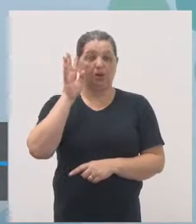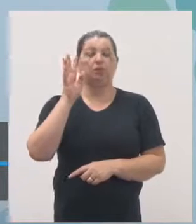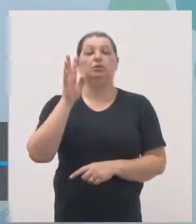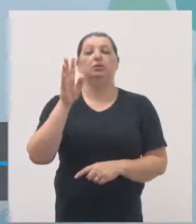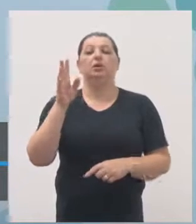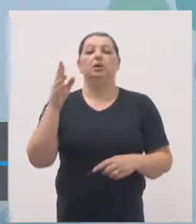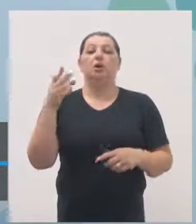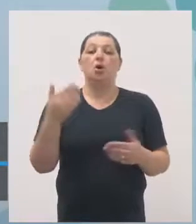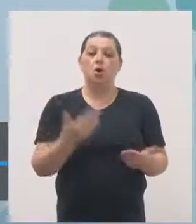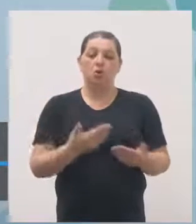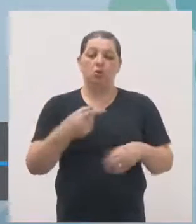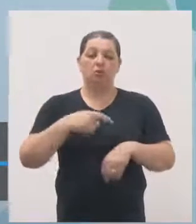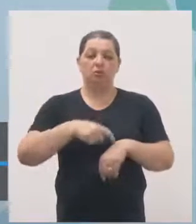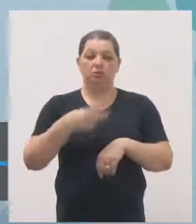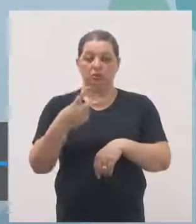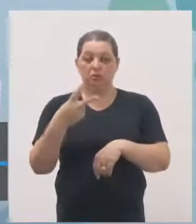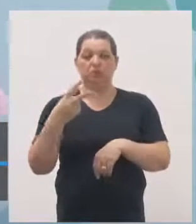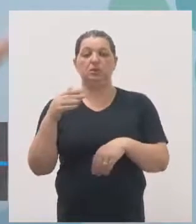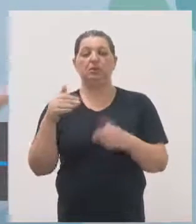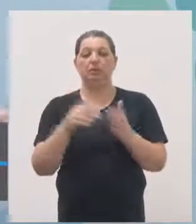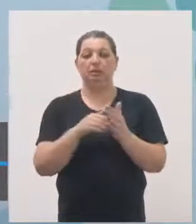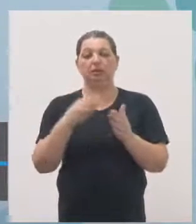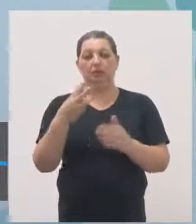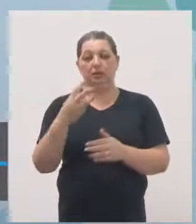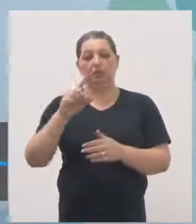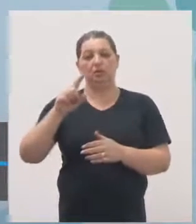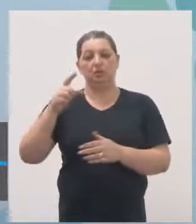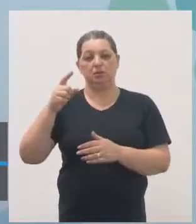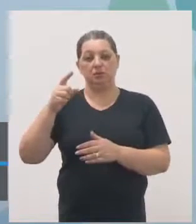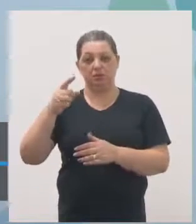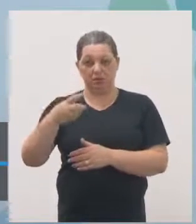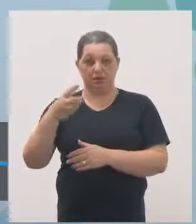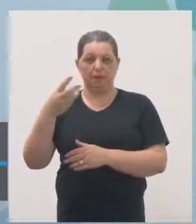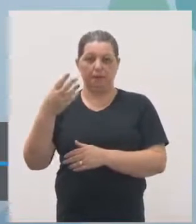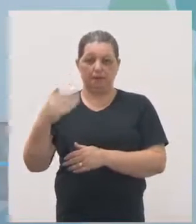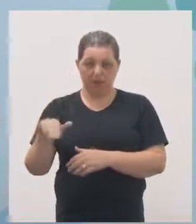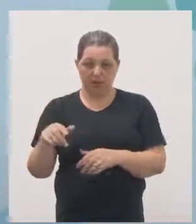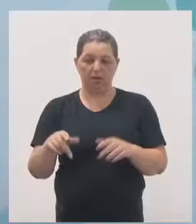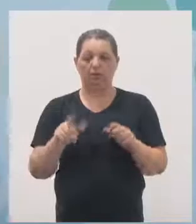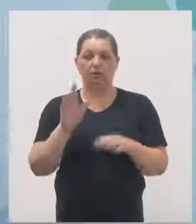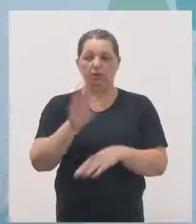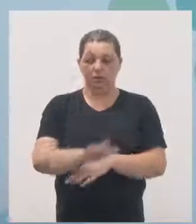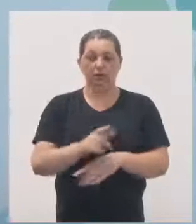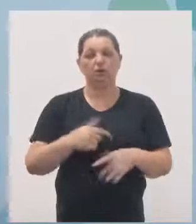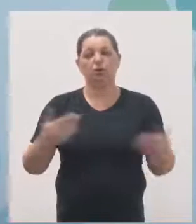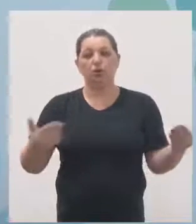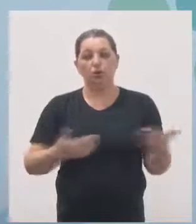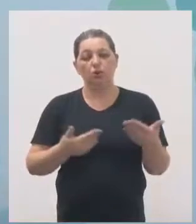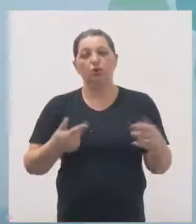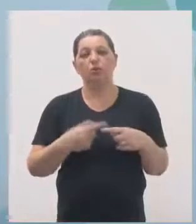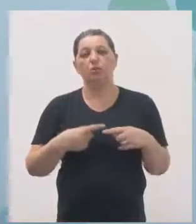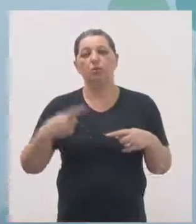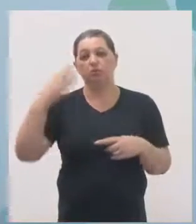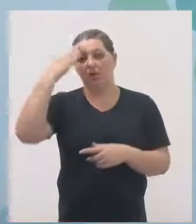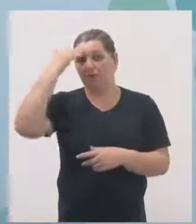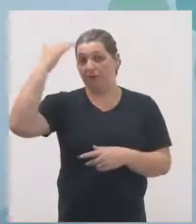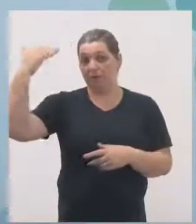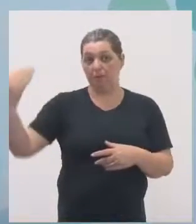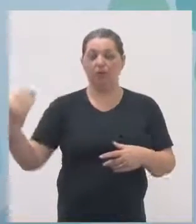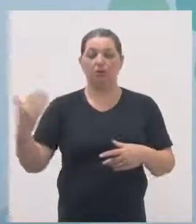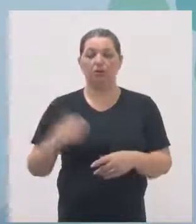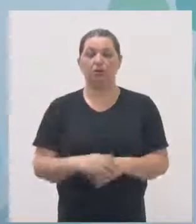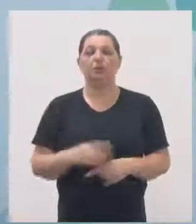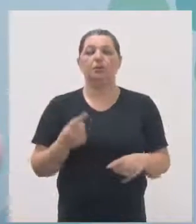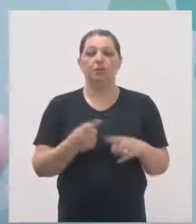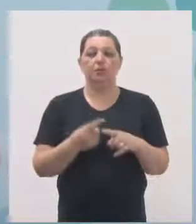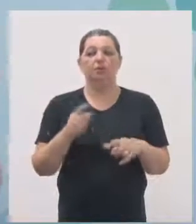15h30, hoje trazendo, na verdade, retrazendo uma pessoa aí que fez muito sucesso, digamos assim, né, porque vocês,